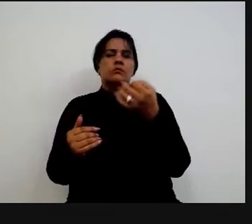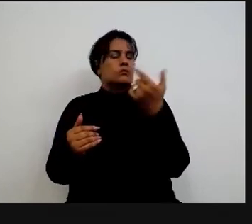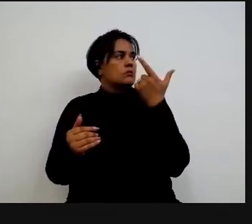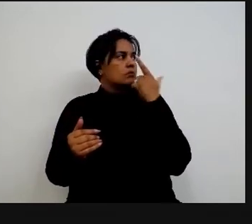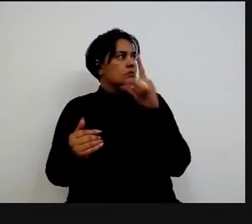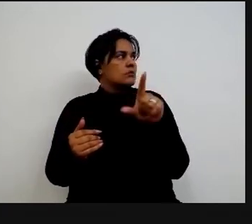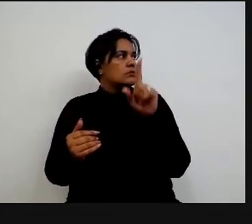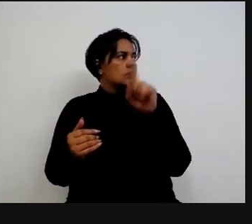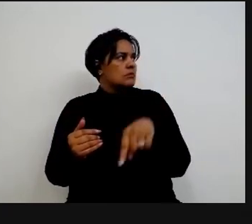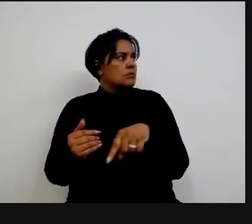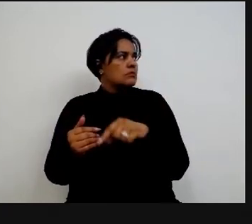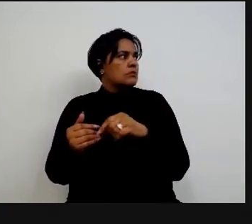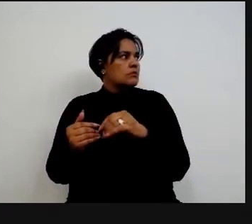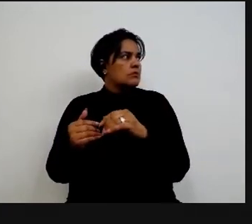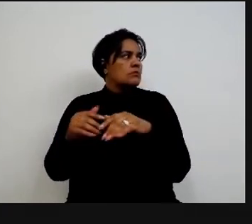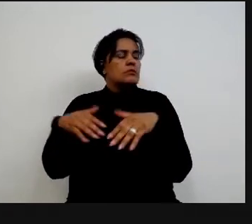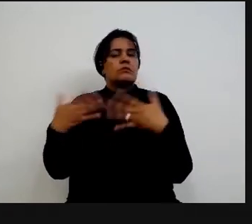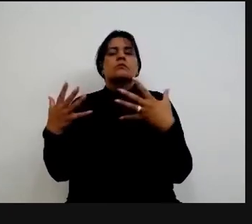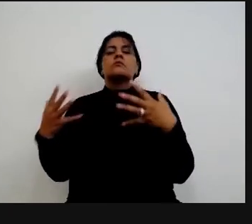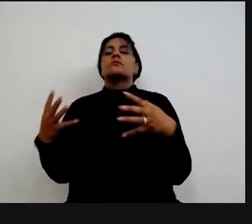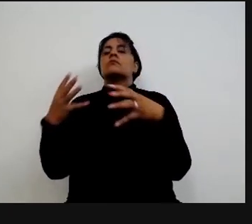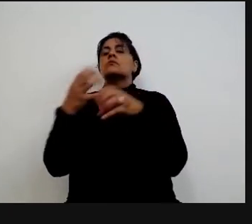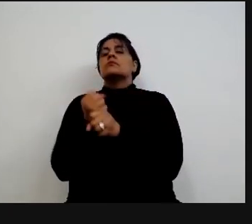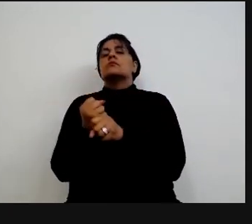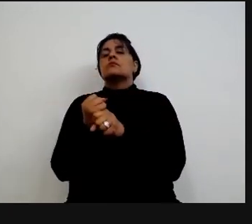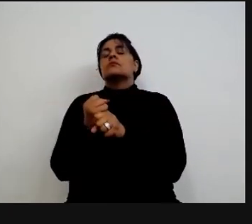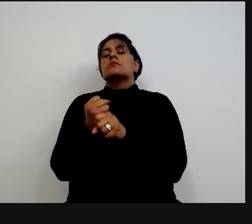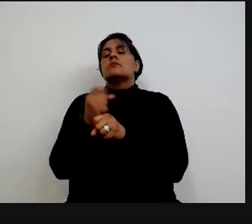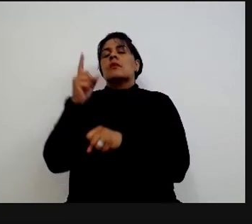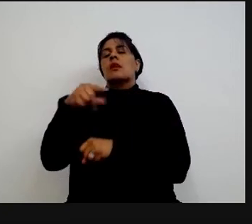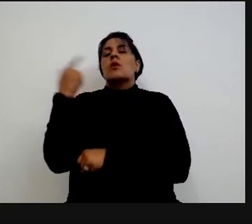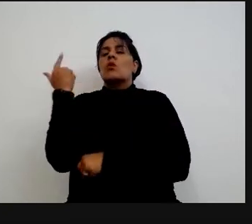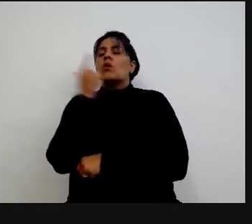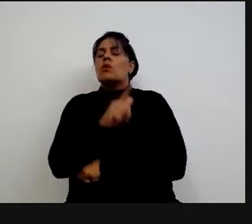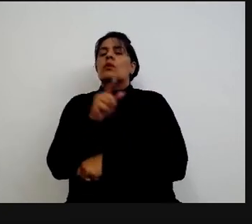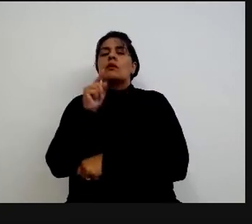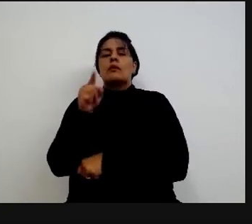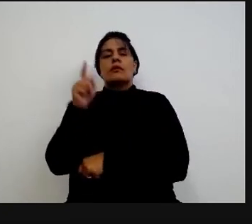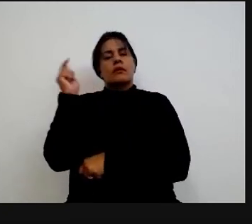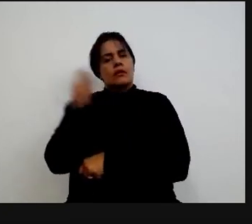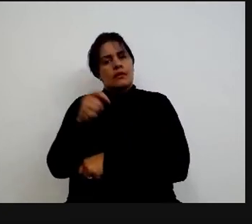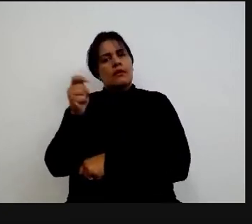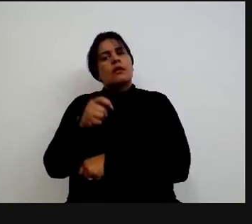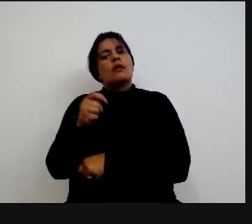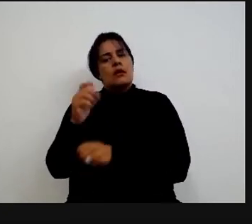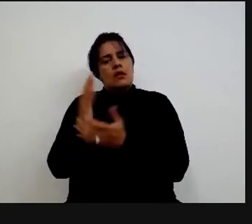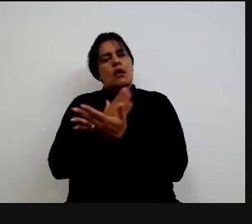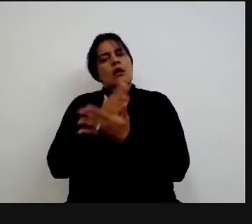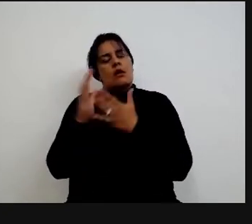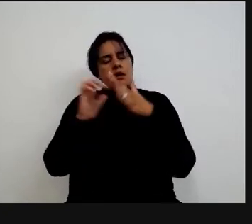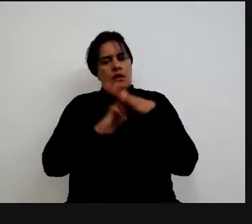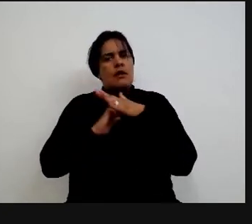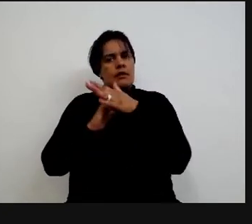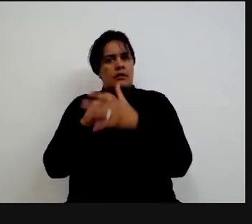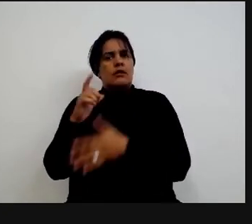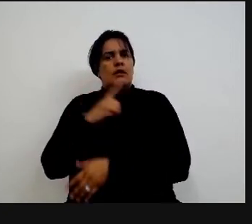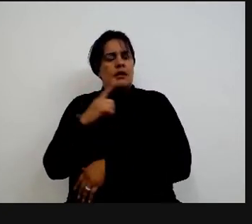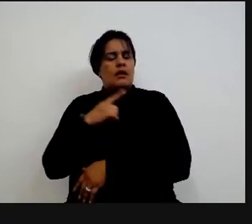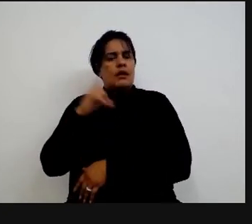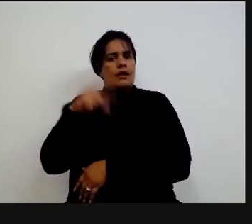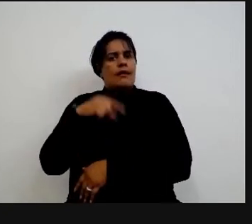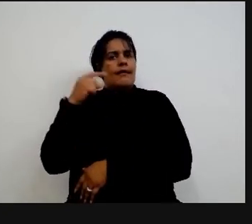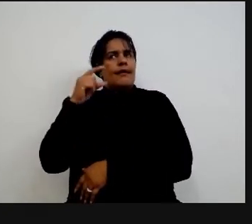Bloom, a gente subindo a escala para ver o quanto que a gente atingiu, inclusive podendo, que ainda é um sonho das empresas, entender o seu